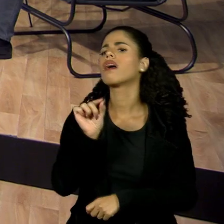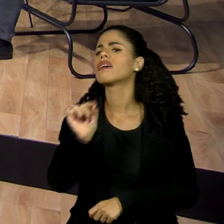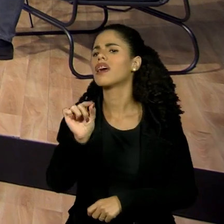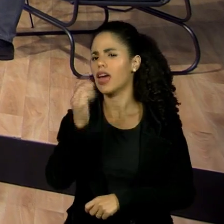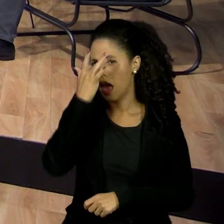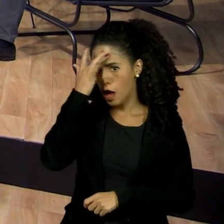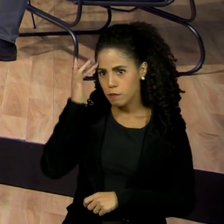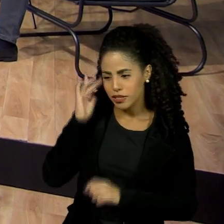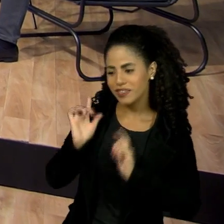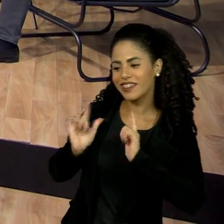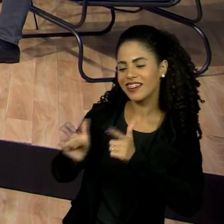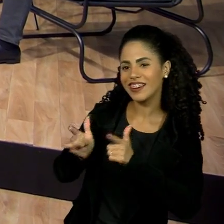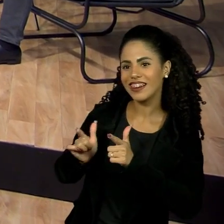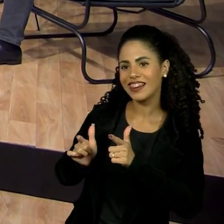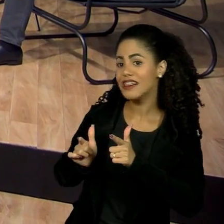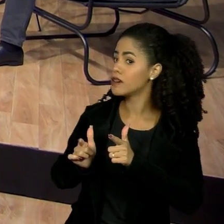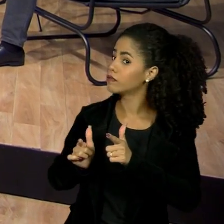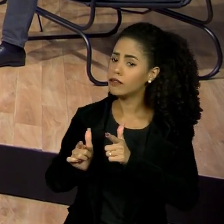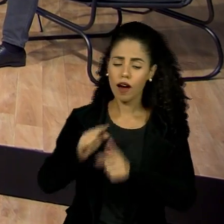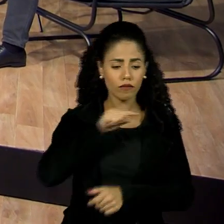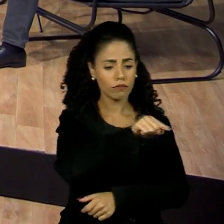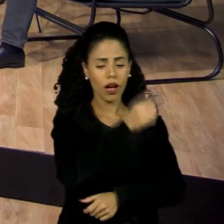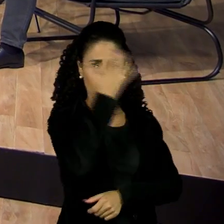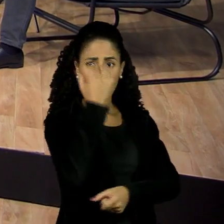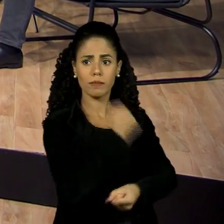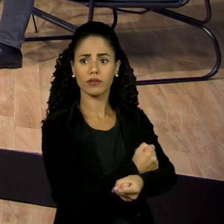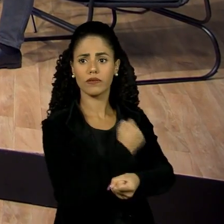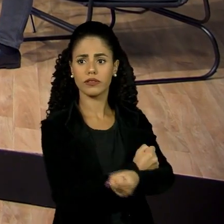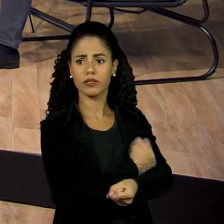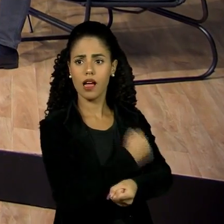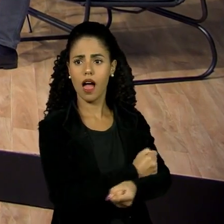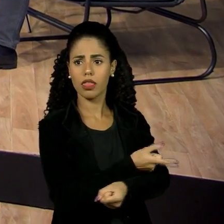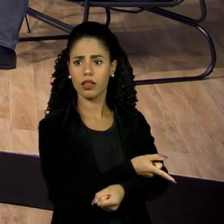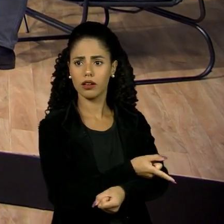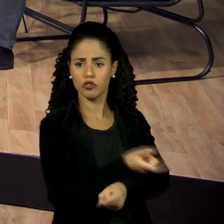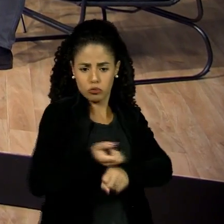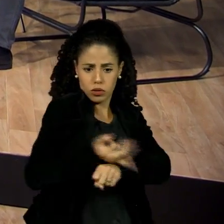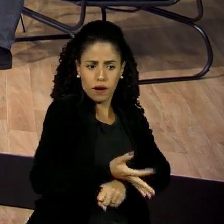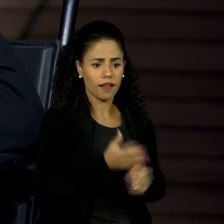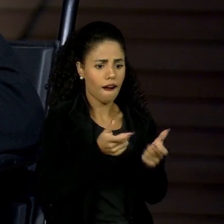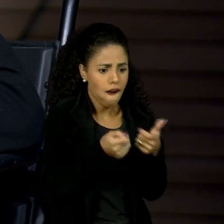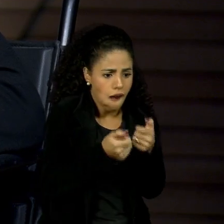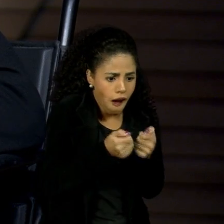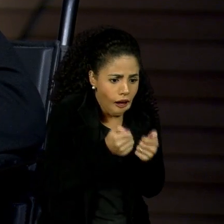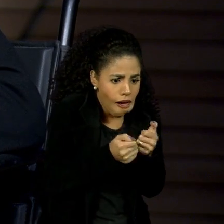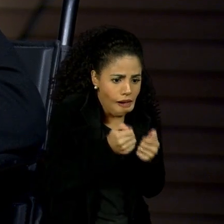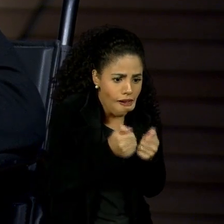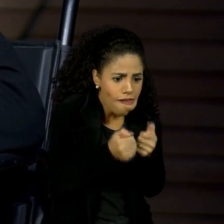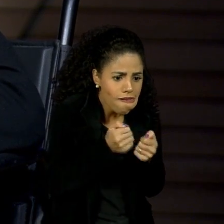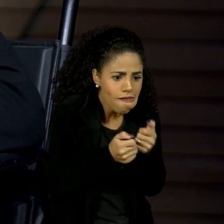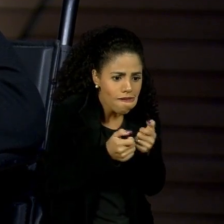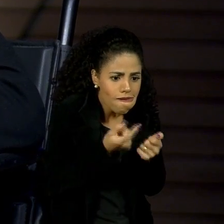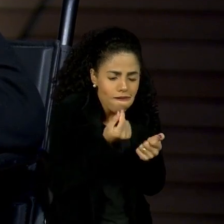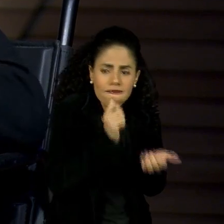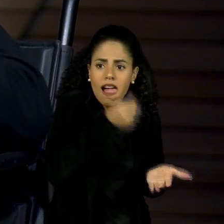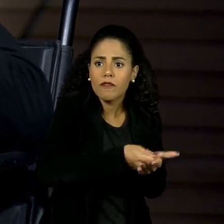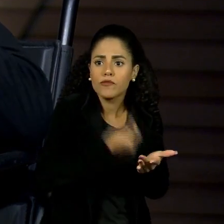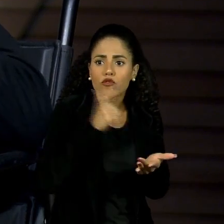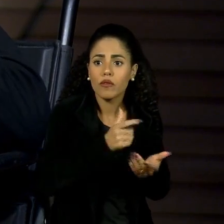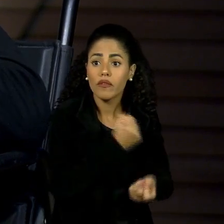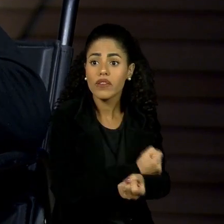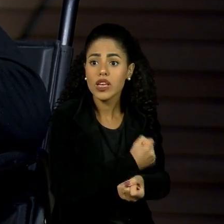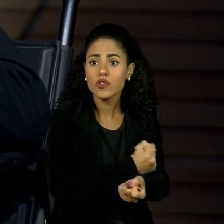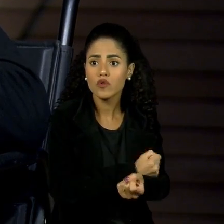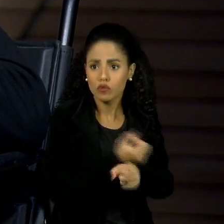Provavelmente não. Talvez um ou outro, mas a maioria é o jogador compulsivo, fazendo a reaposta, tentando recuperar o que ele perdeu durante